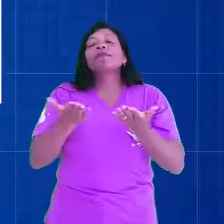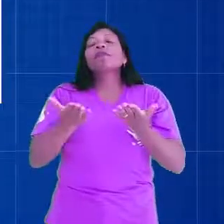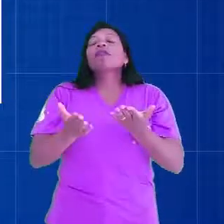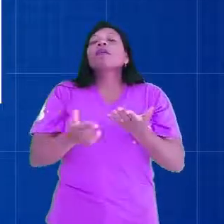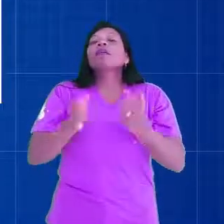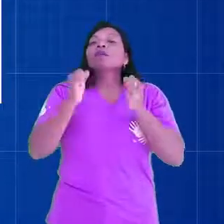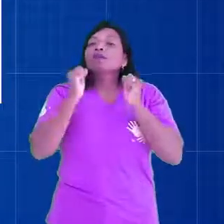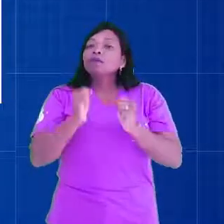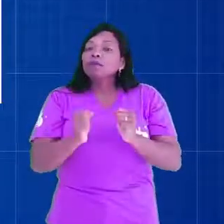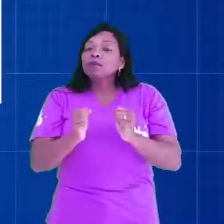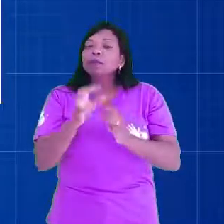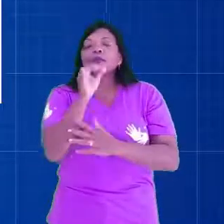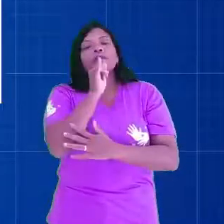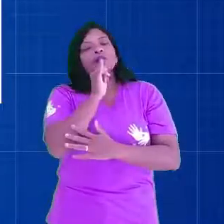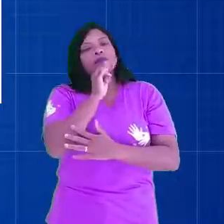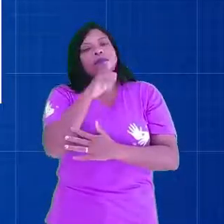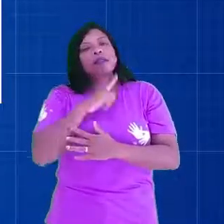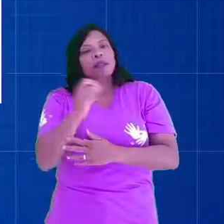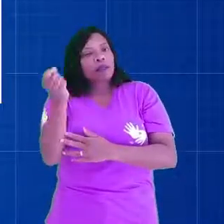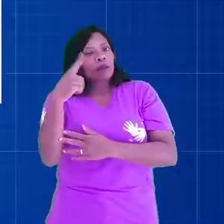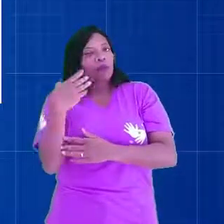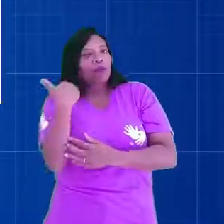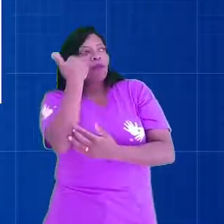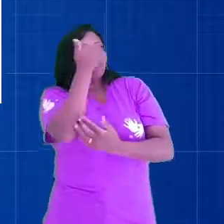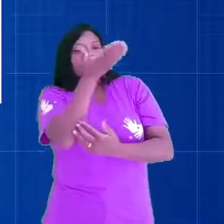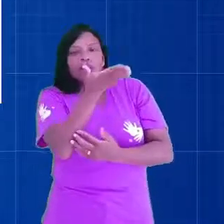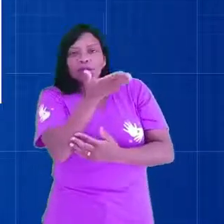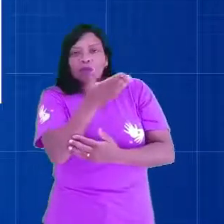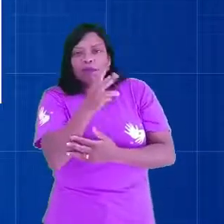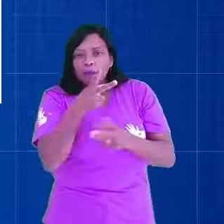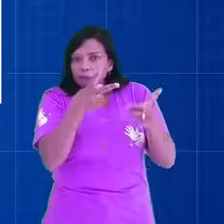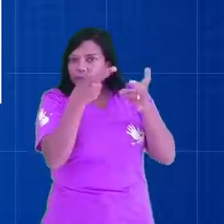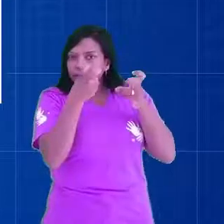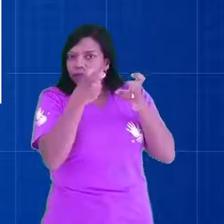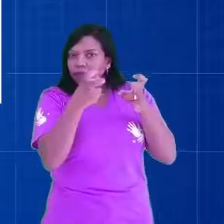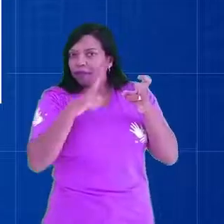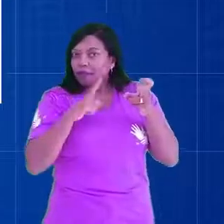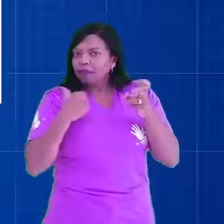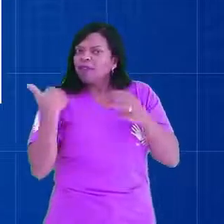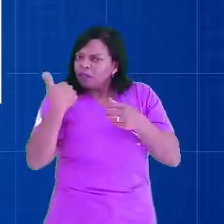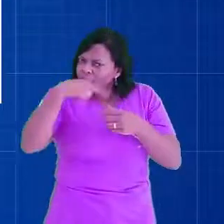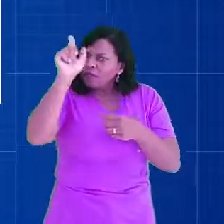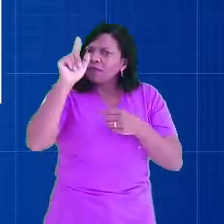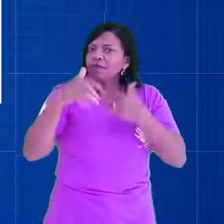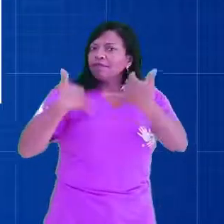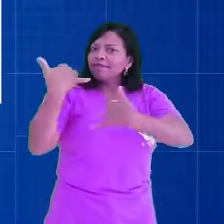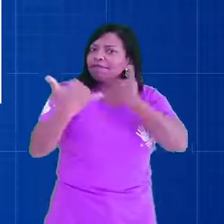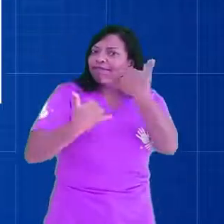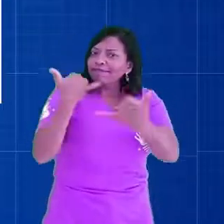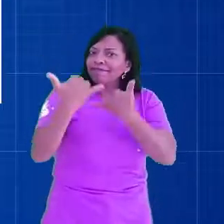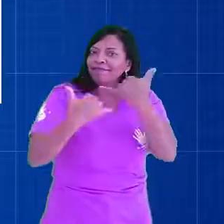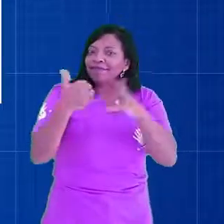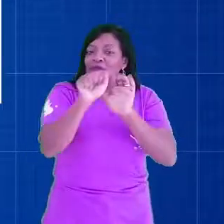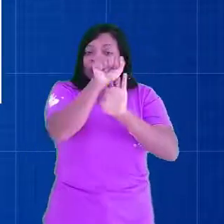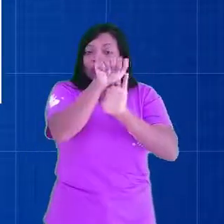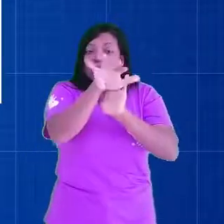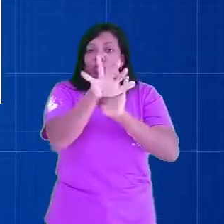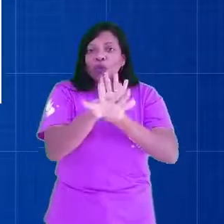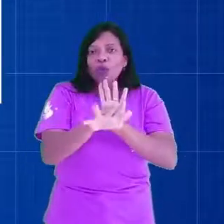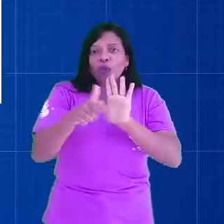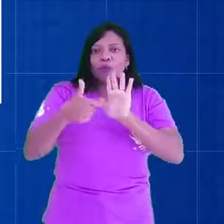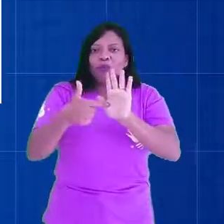vocês viram que tem um sol lá fora, vão lá brincar um pouquinho de fazer esses